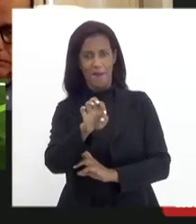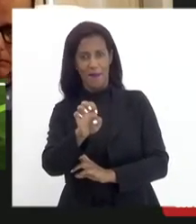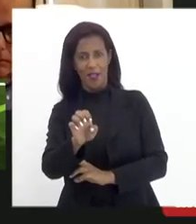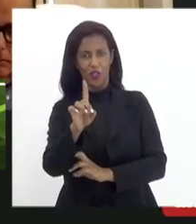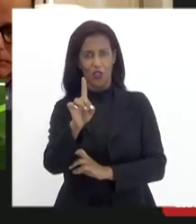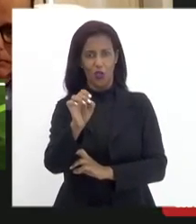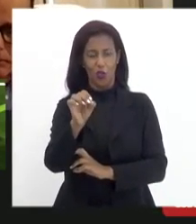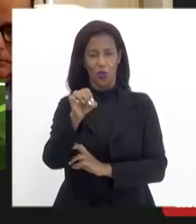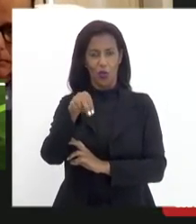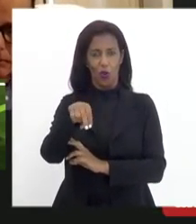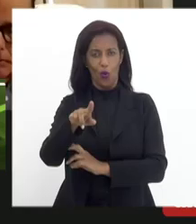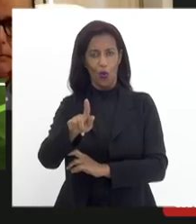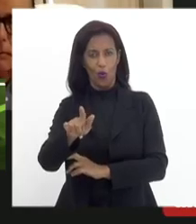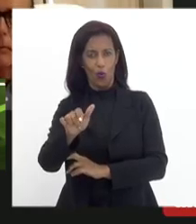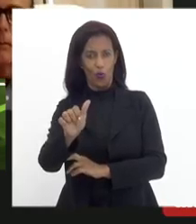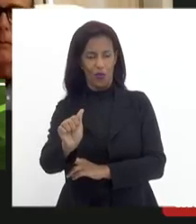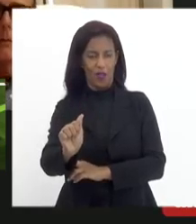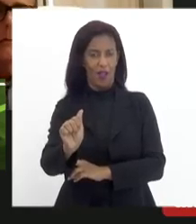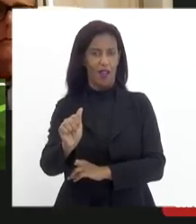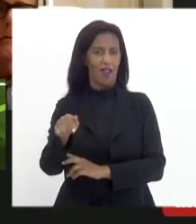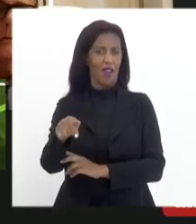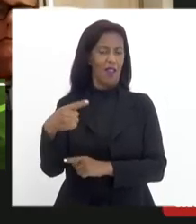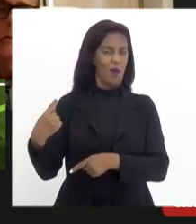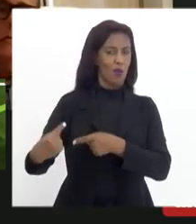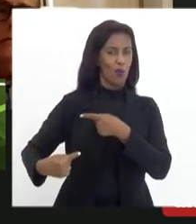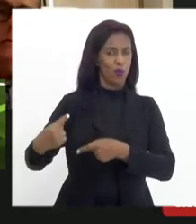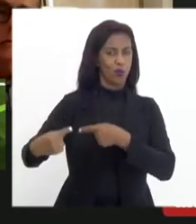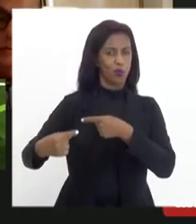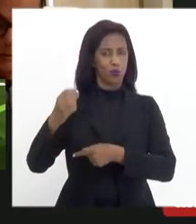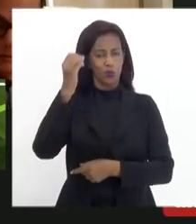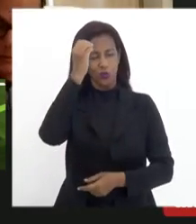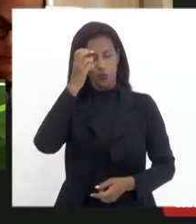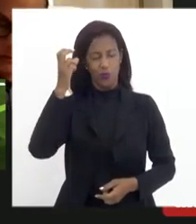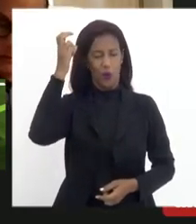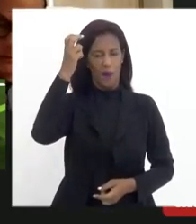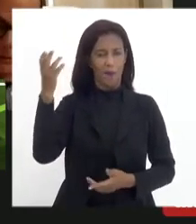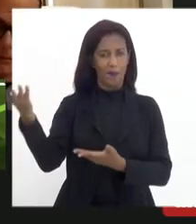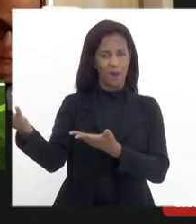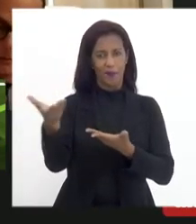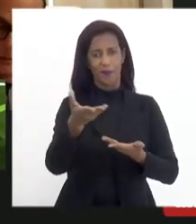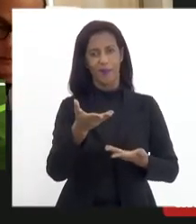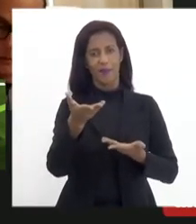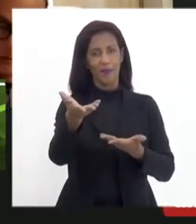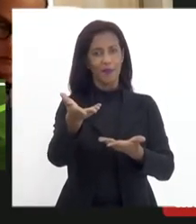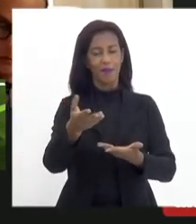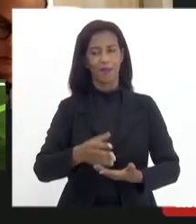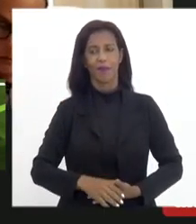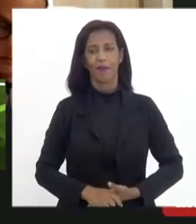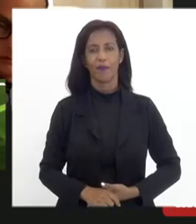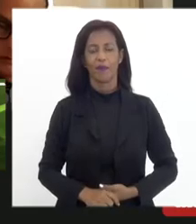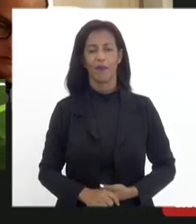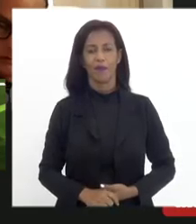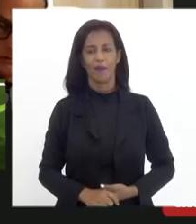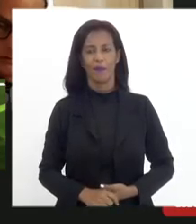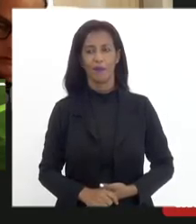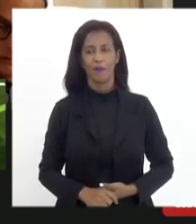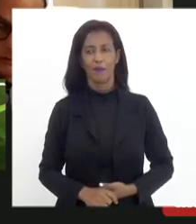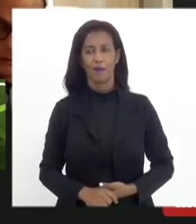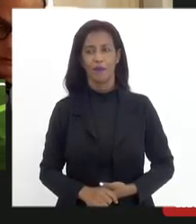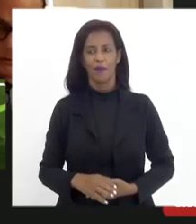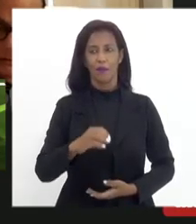no Conselho Estadual de Políticas Culturais. Mestre Dengo, a palavra com você. Olá,